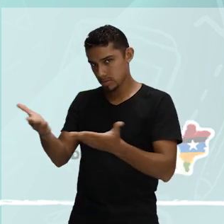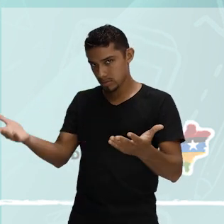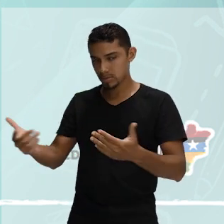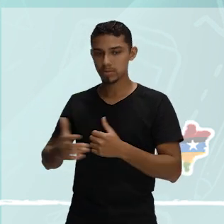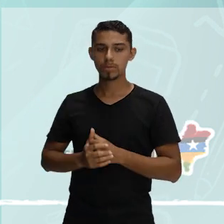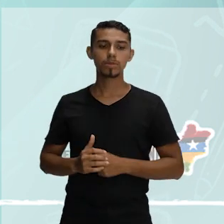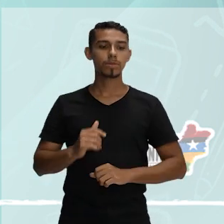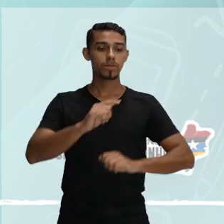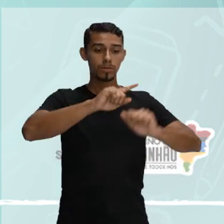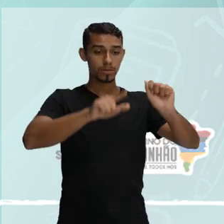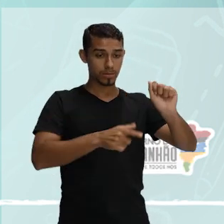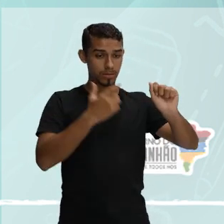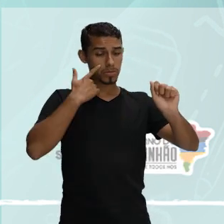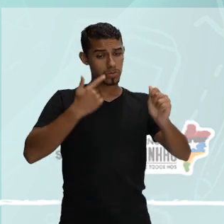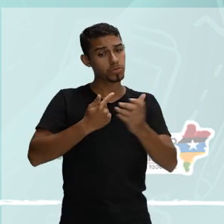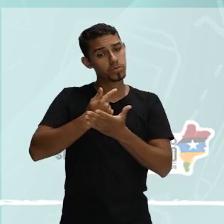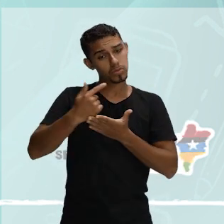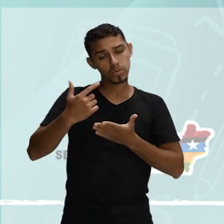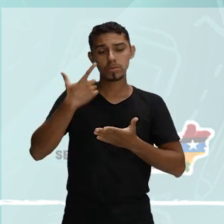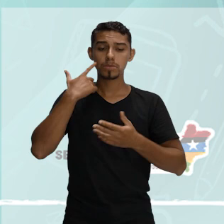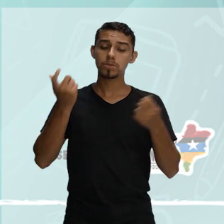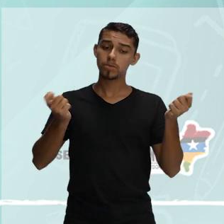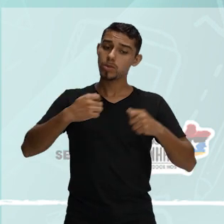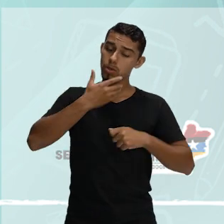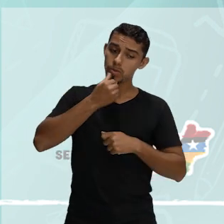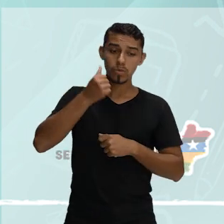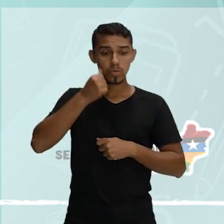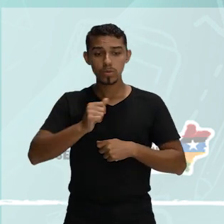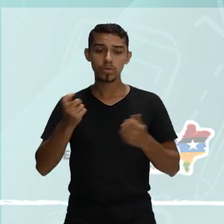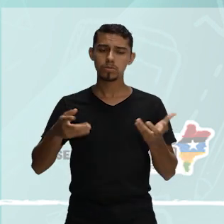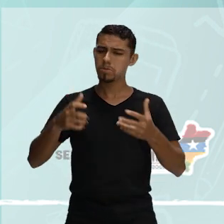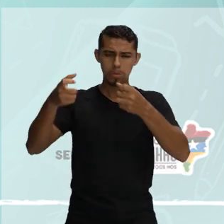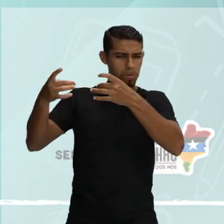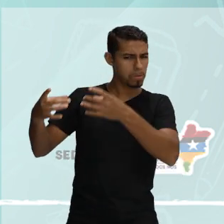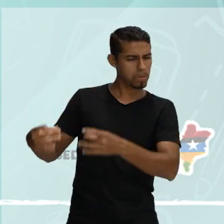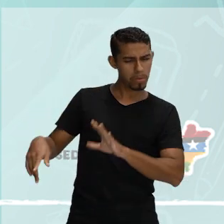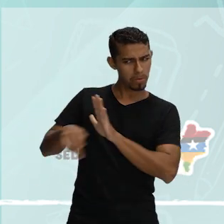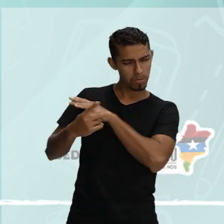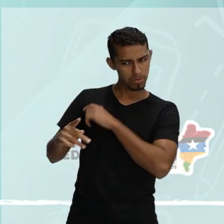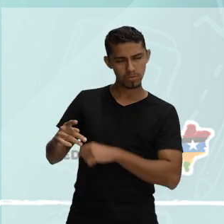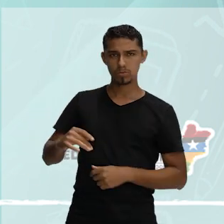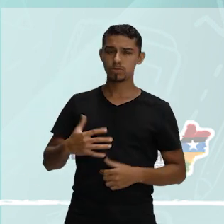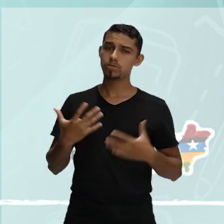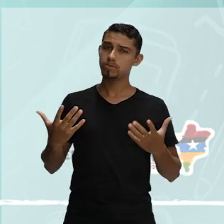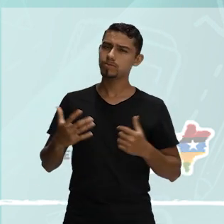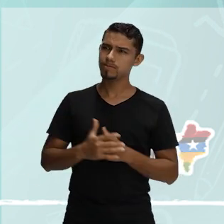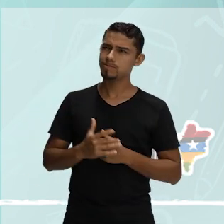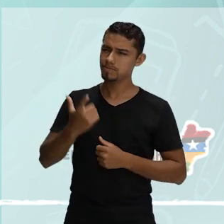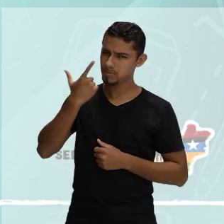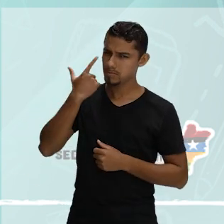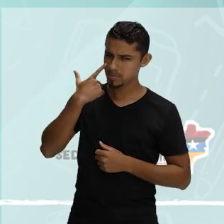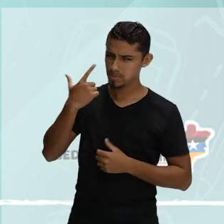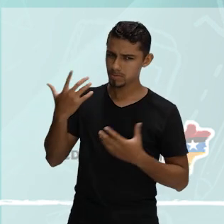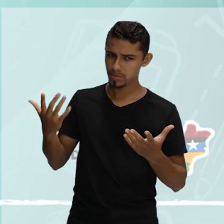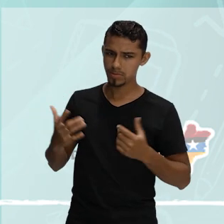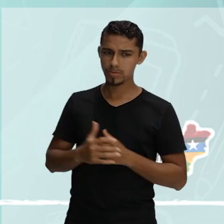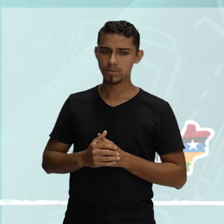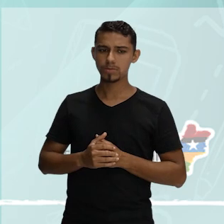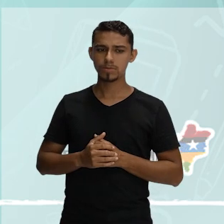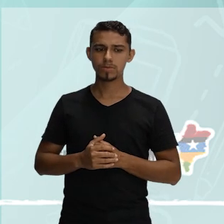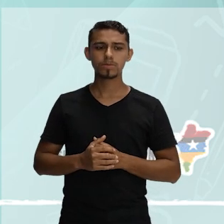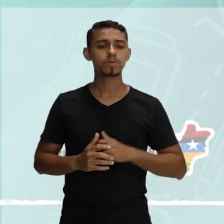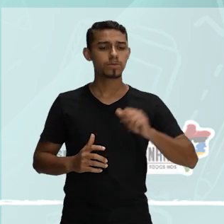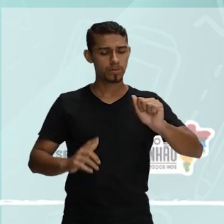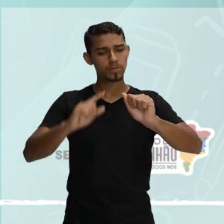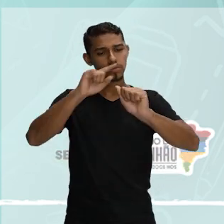A. O gênero pode ser indicado sem se referir a uma espécie em particular? Vamos analisar aqui essa